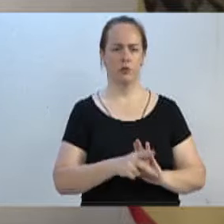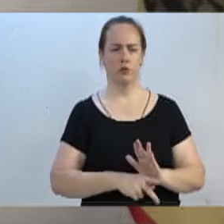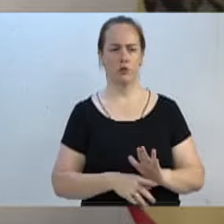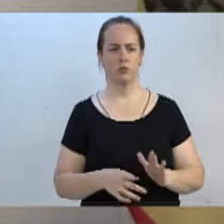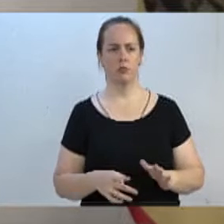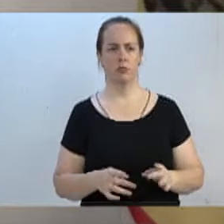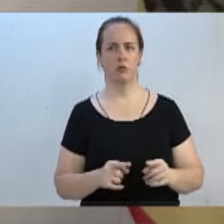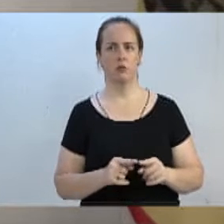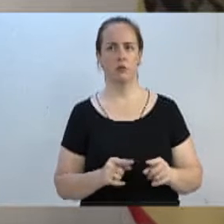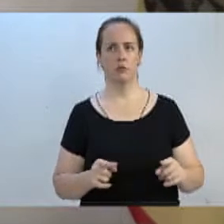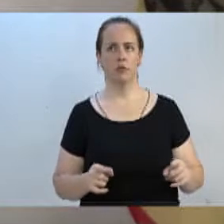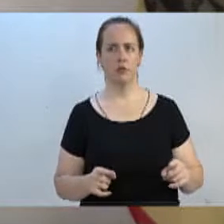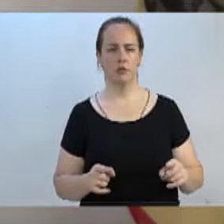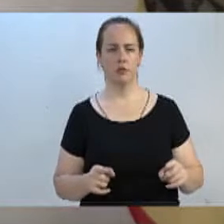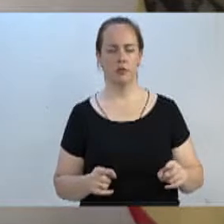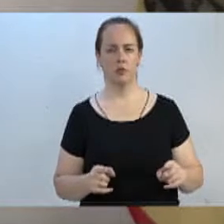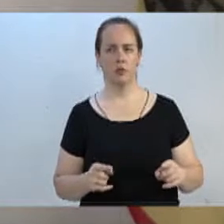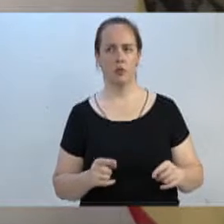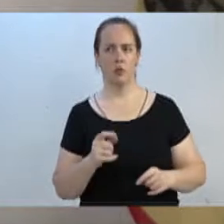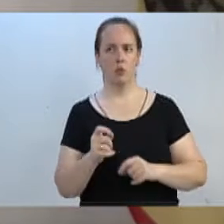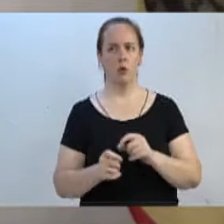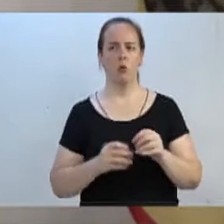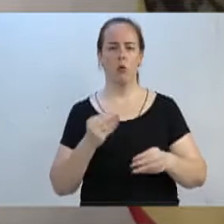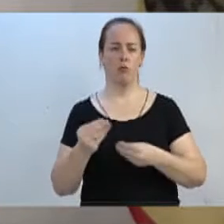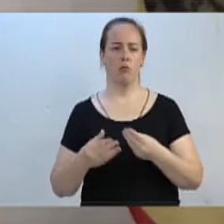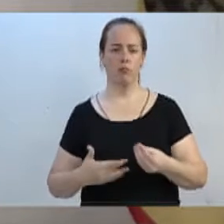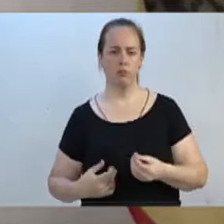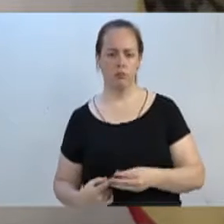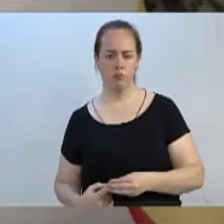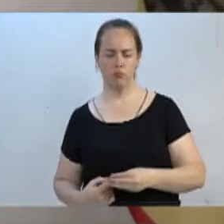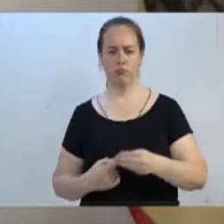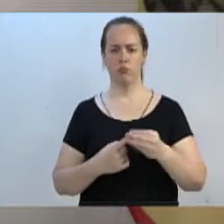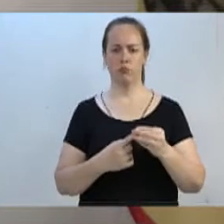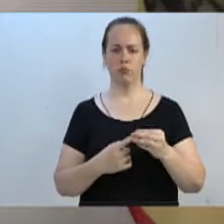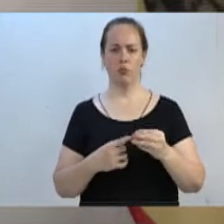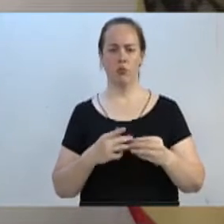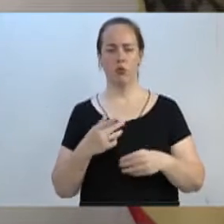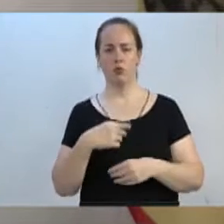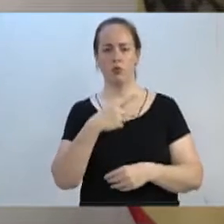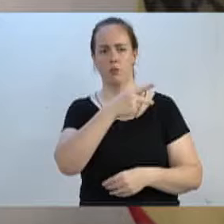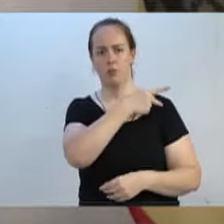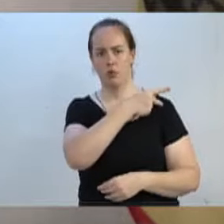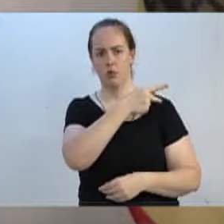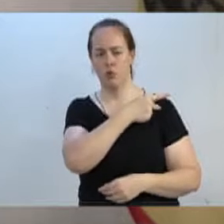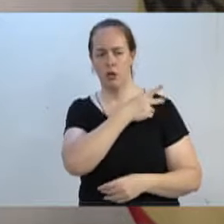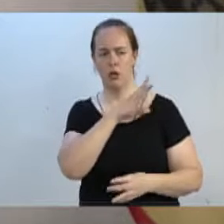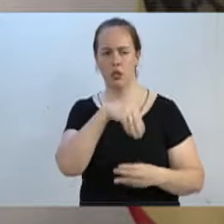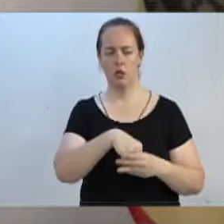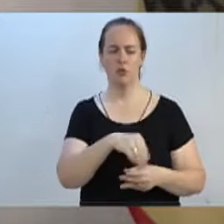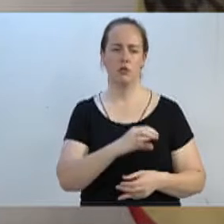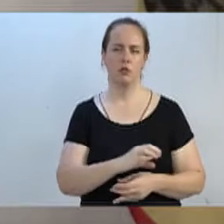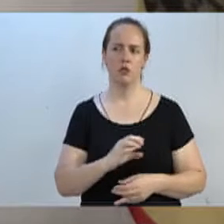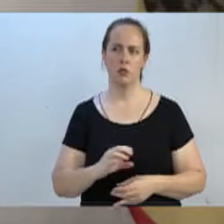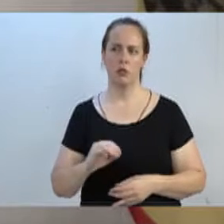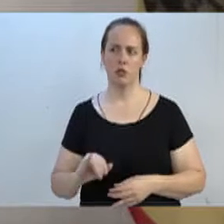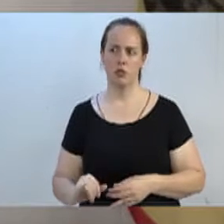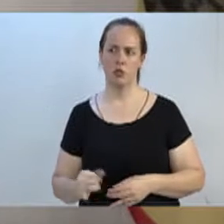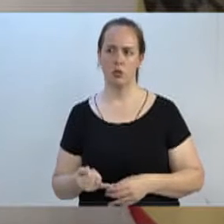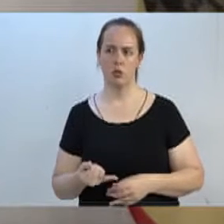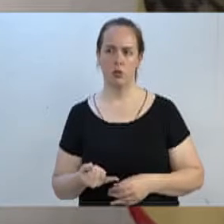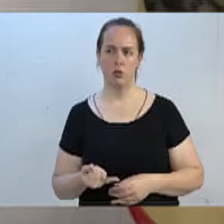absolutamente. É o endeusamento da nossa Procuradoria pela CCJ, que é a Comissão de Constituição e Justiça.